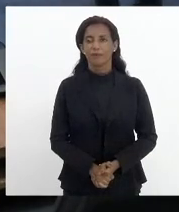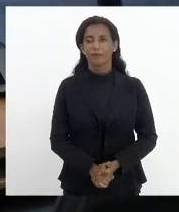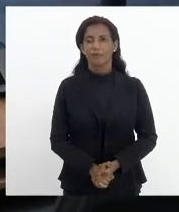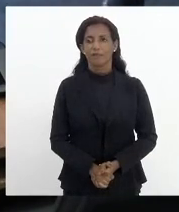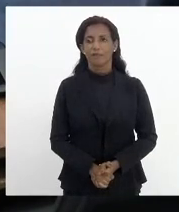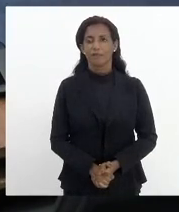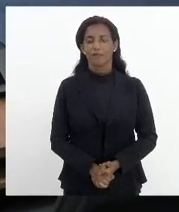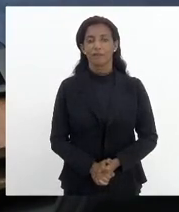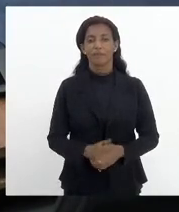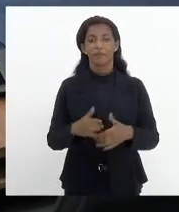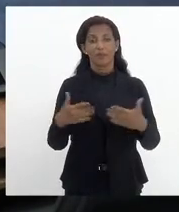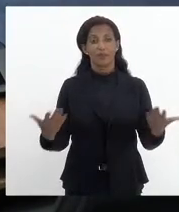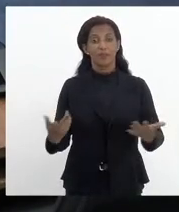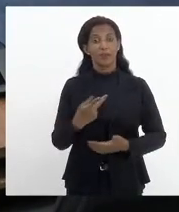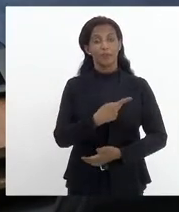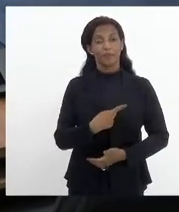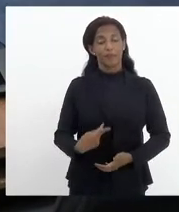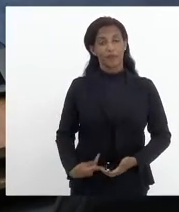Senhor presidente,